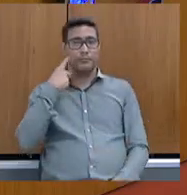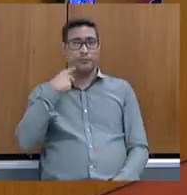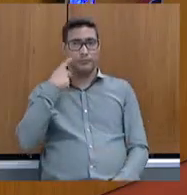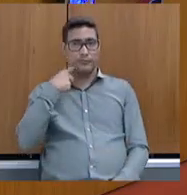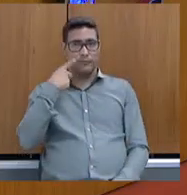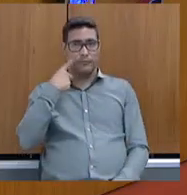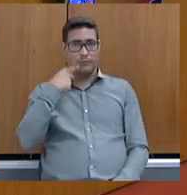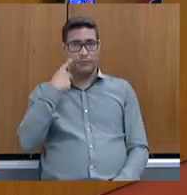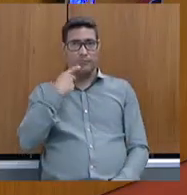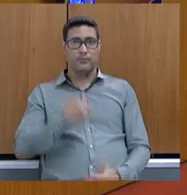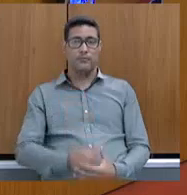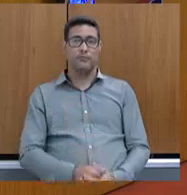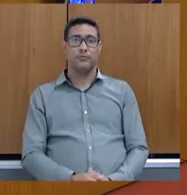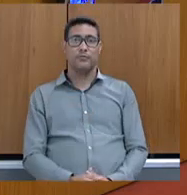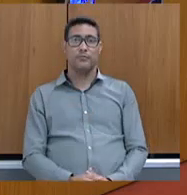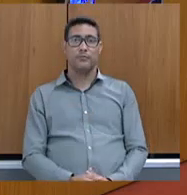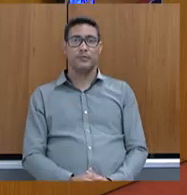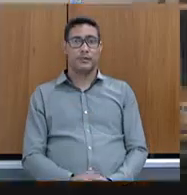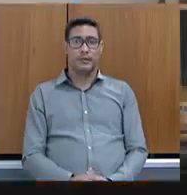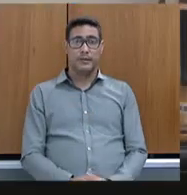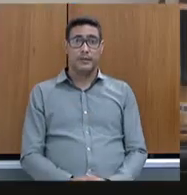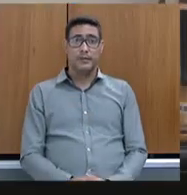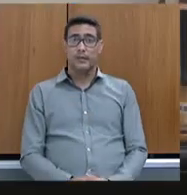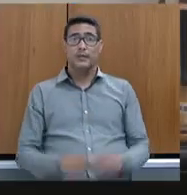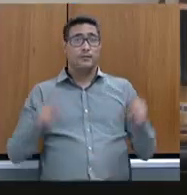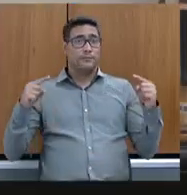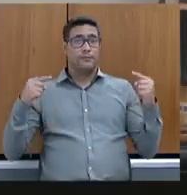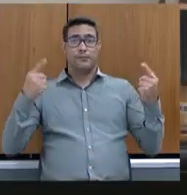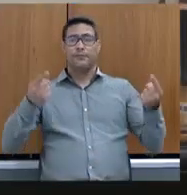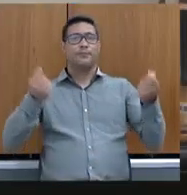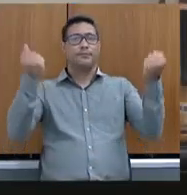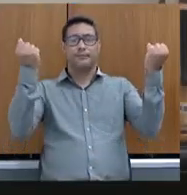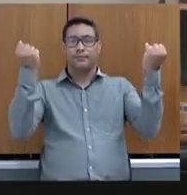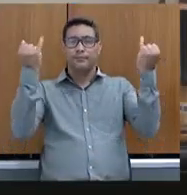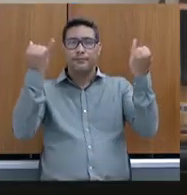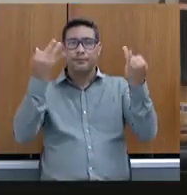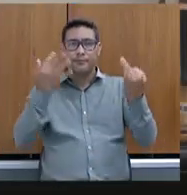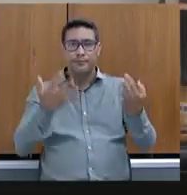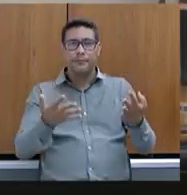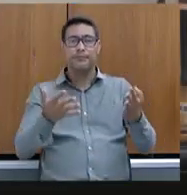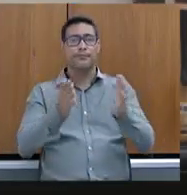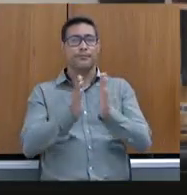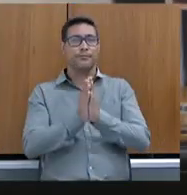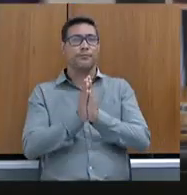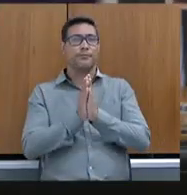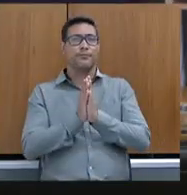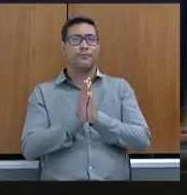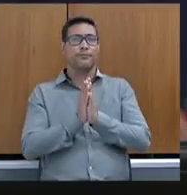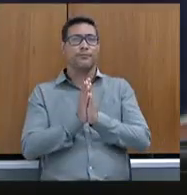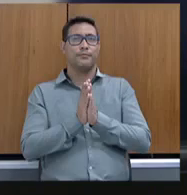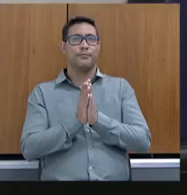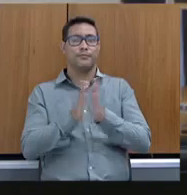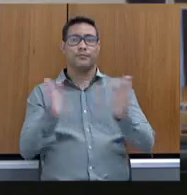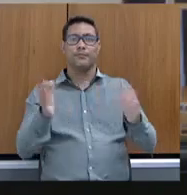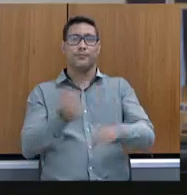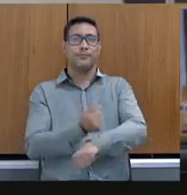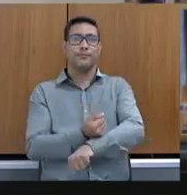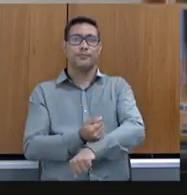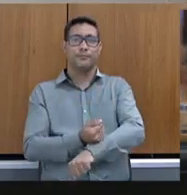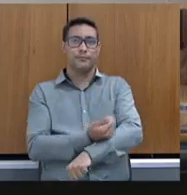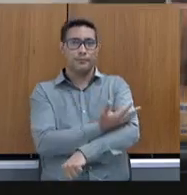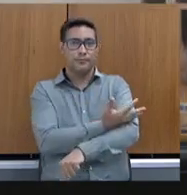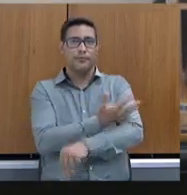bom depois de todas essas falas né depois de tantas emoções né